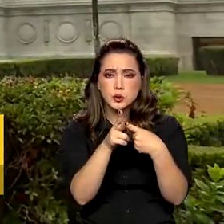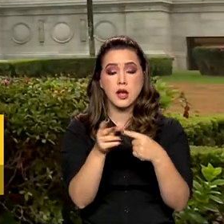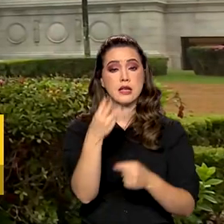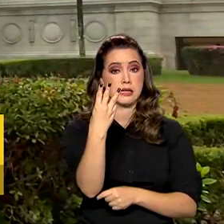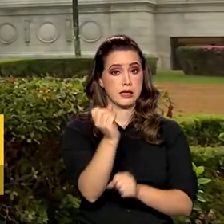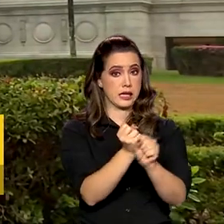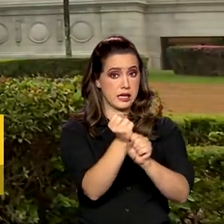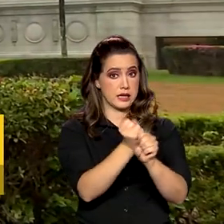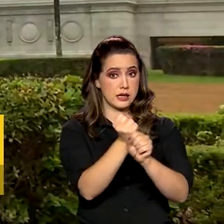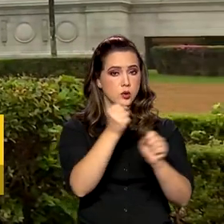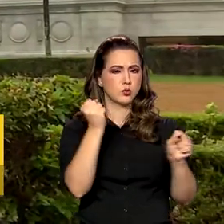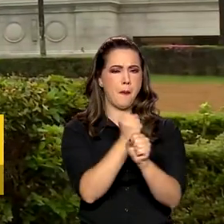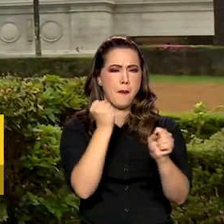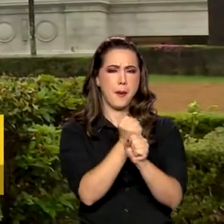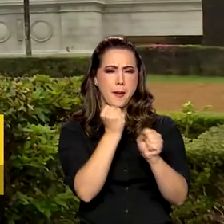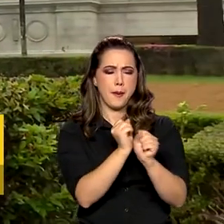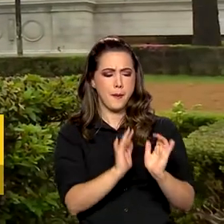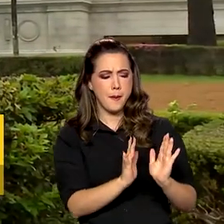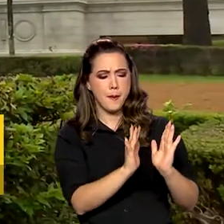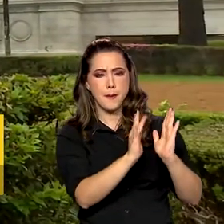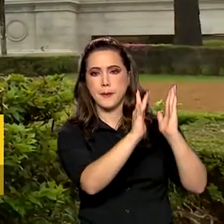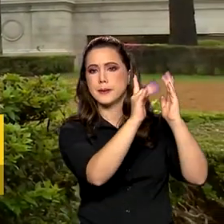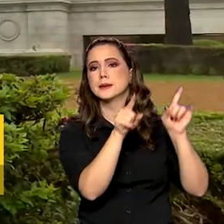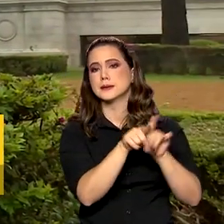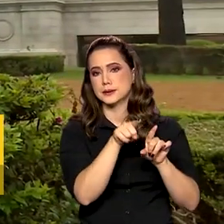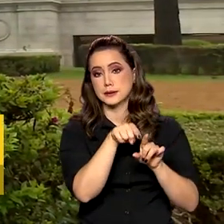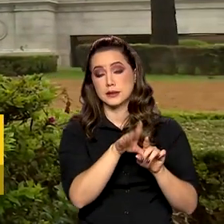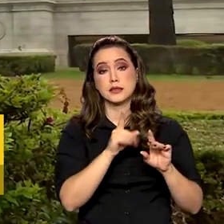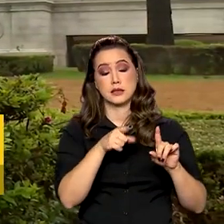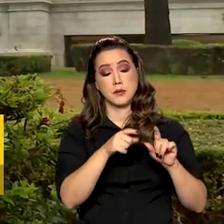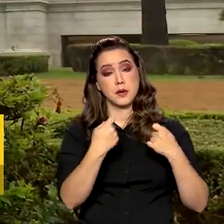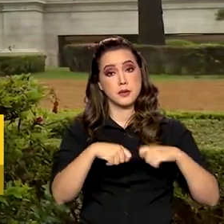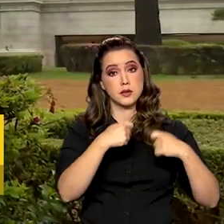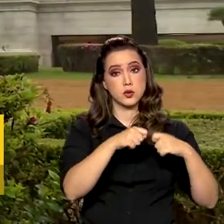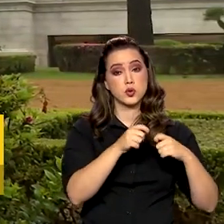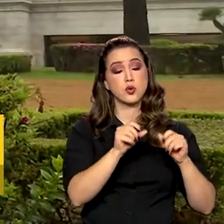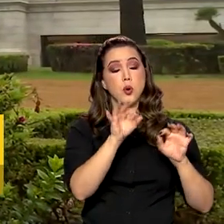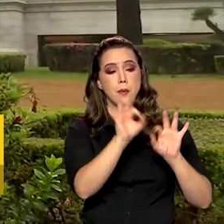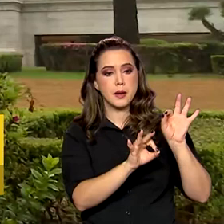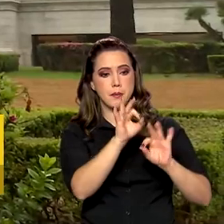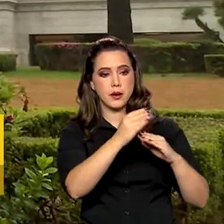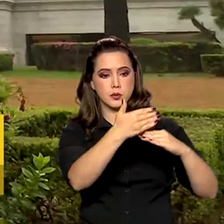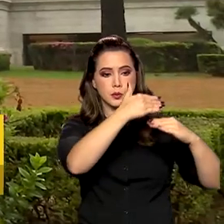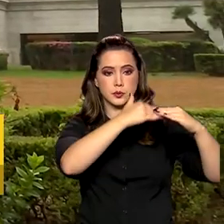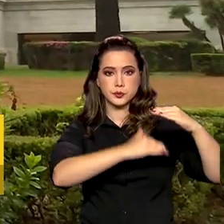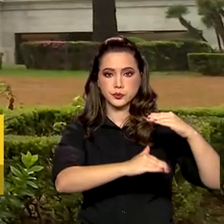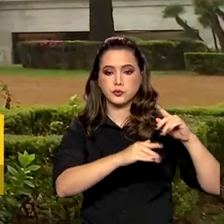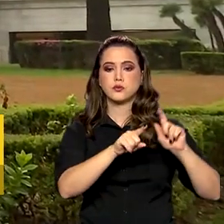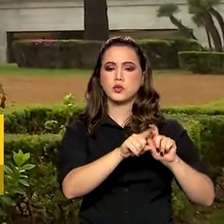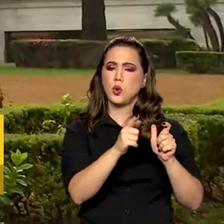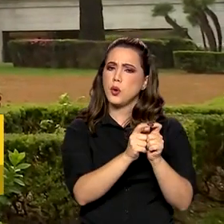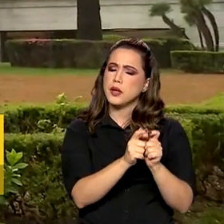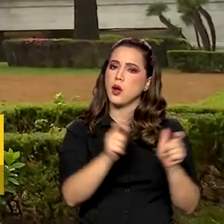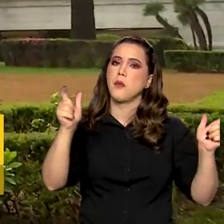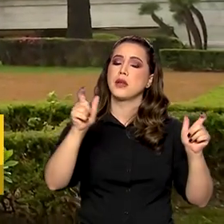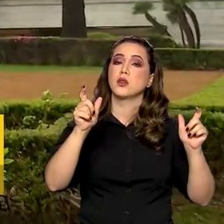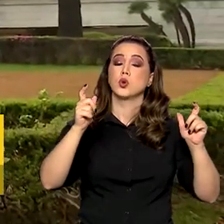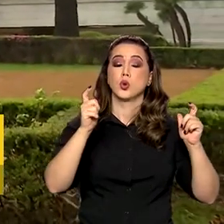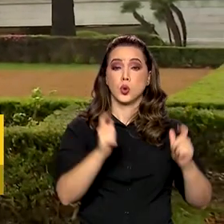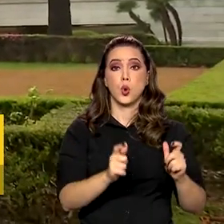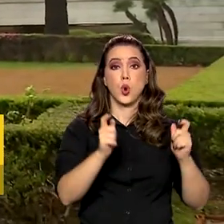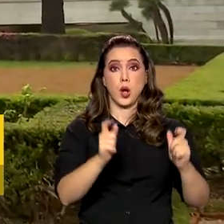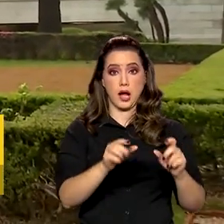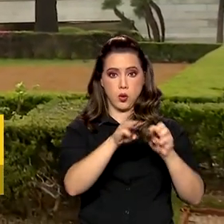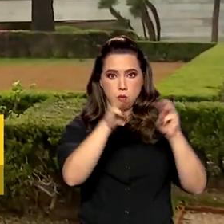obras, inclusive foi feito um pavimento novo embaixo do prédio original, o que fez dobrar a área útil do museu. Este